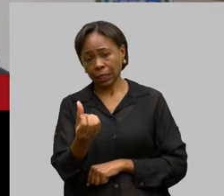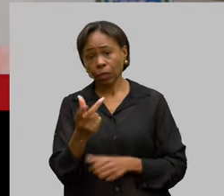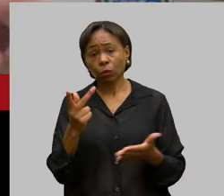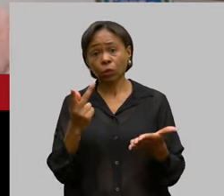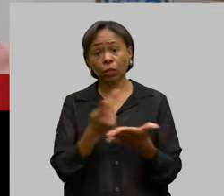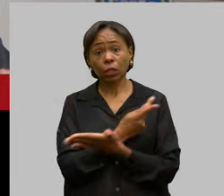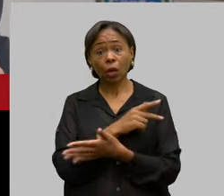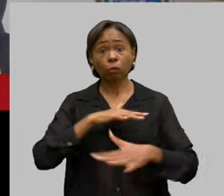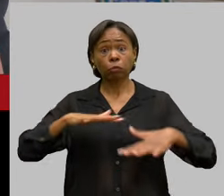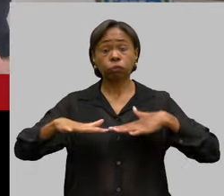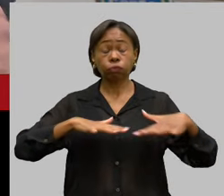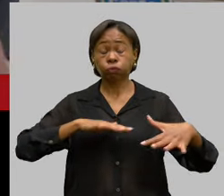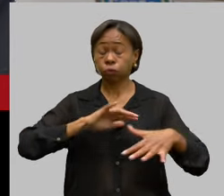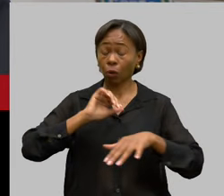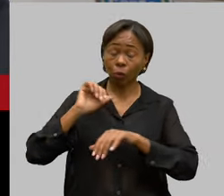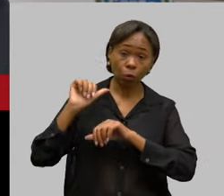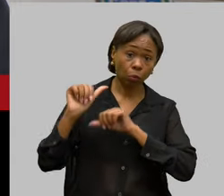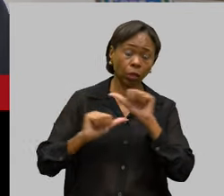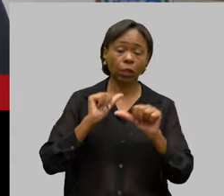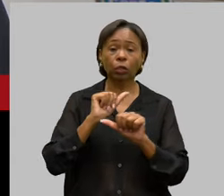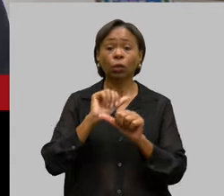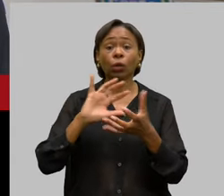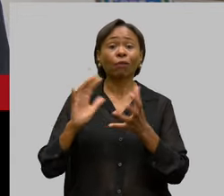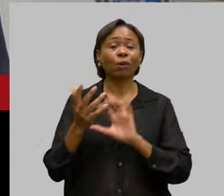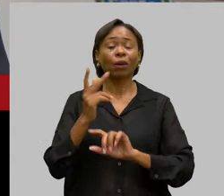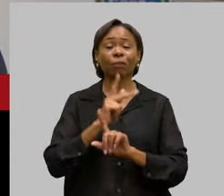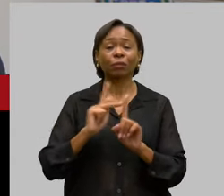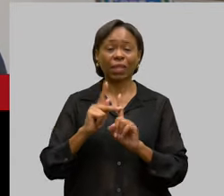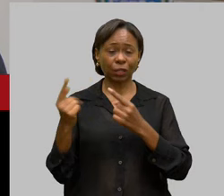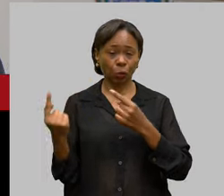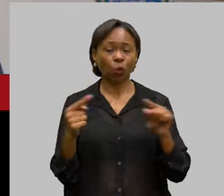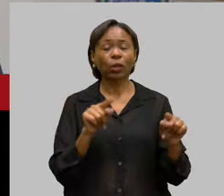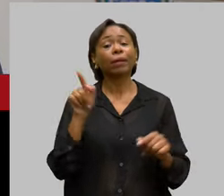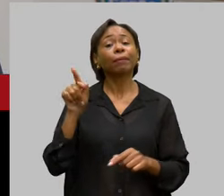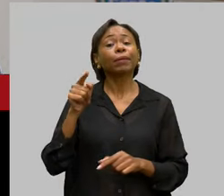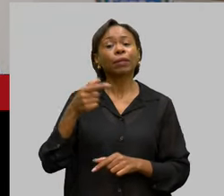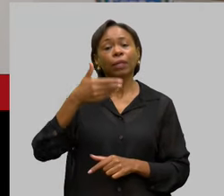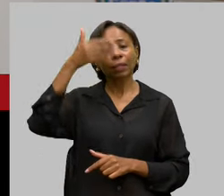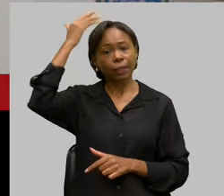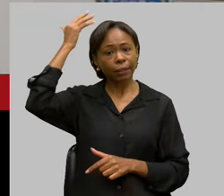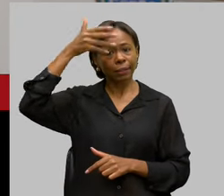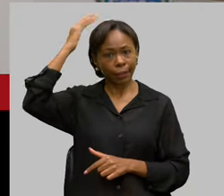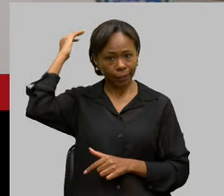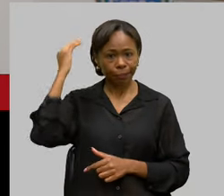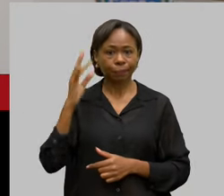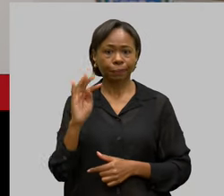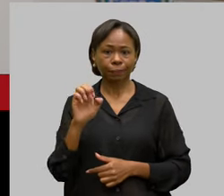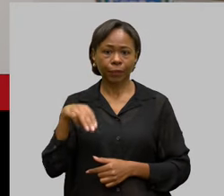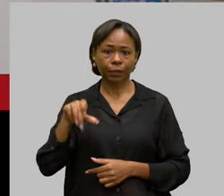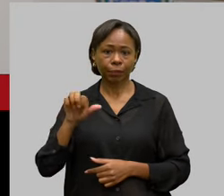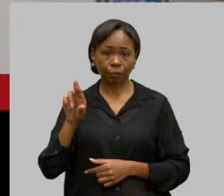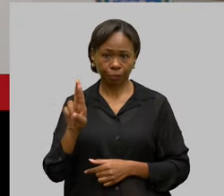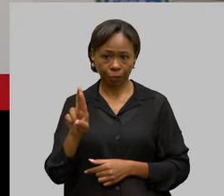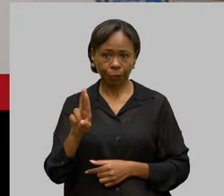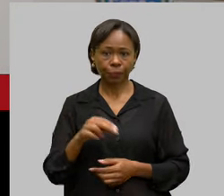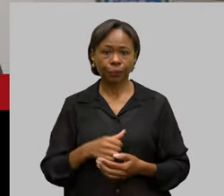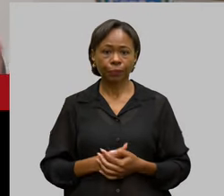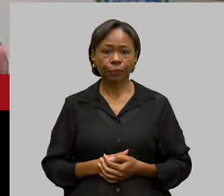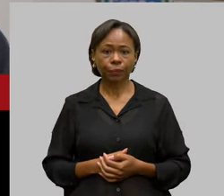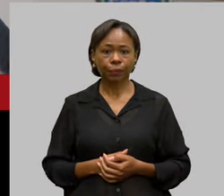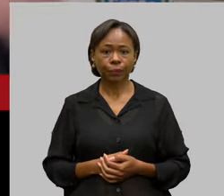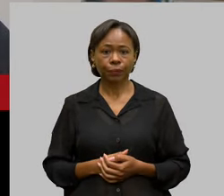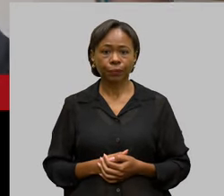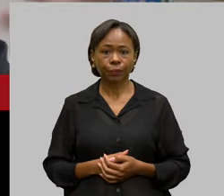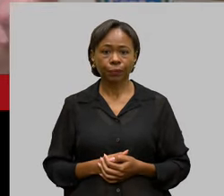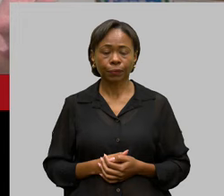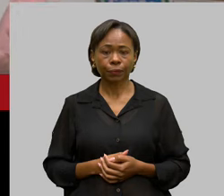da Previdência que foi tentada pelo temer ainda pelo temer eh que